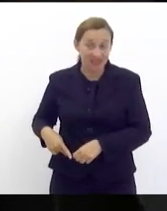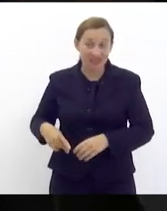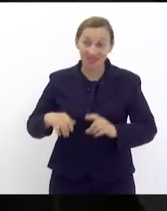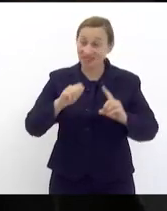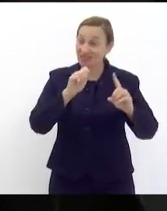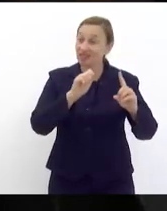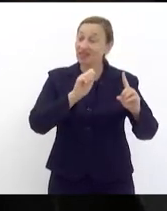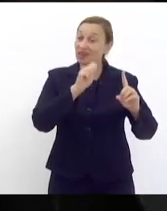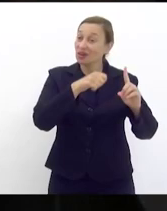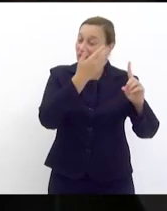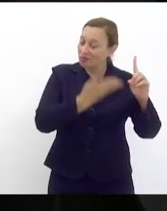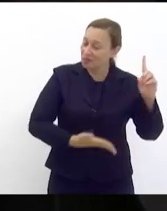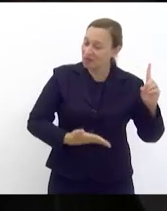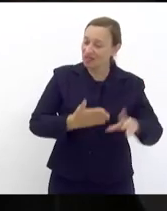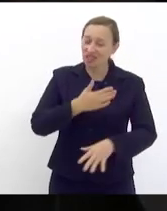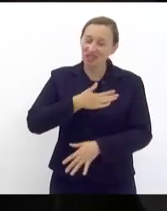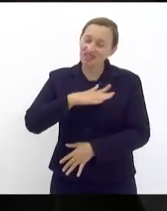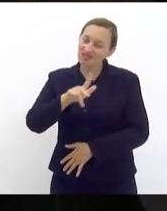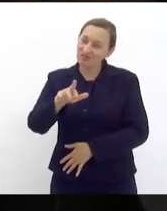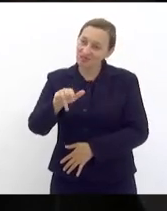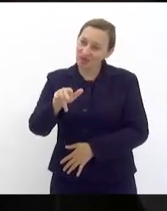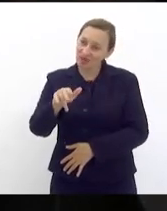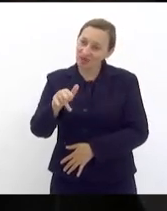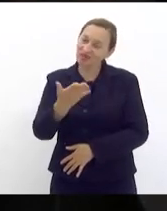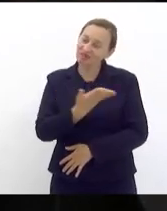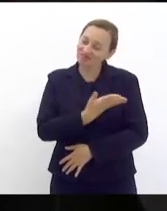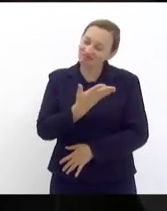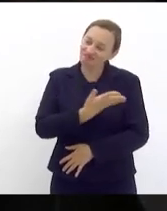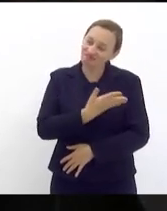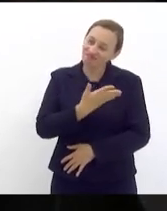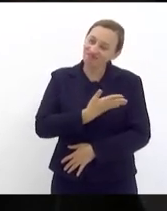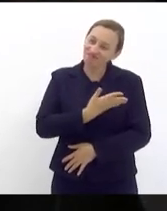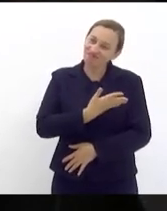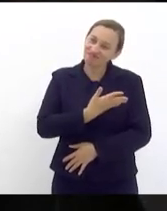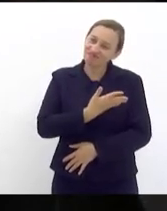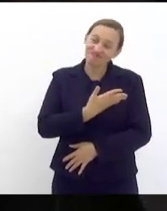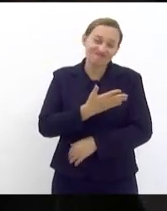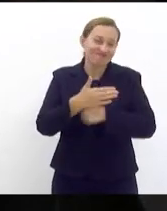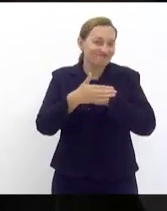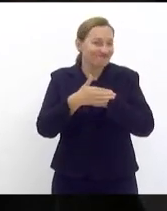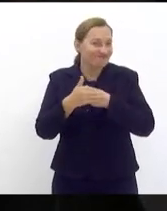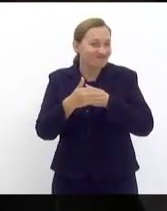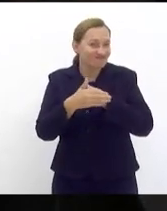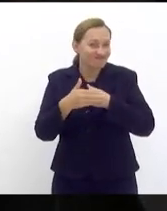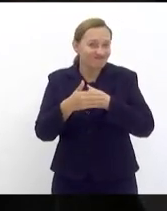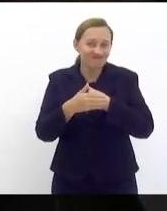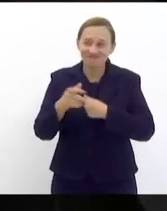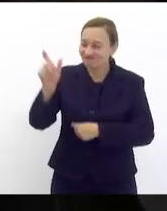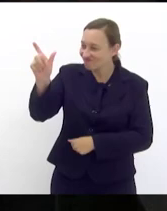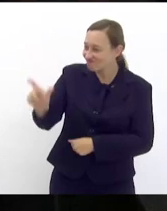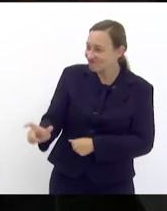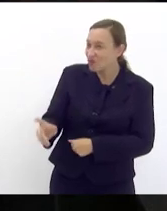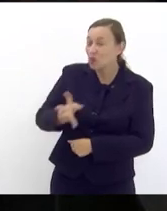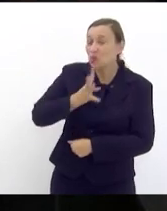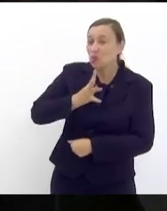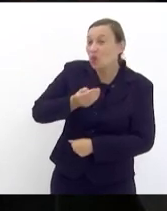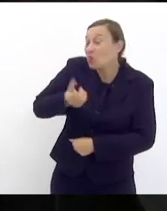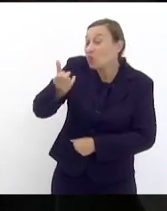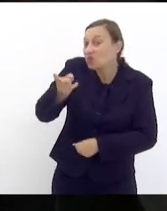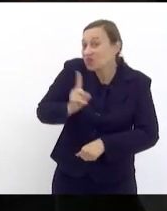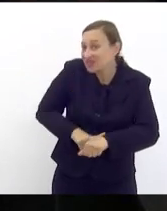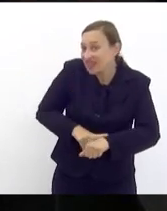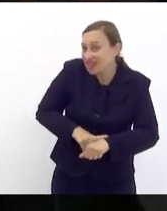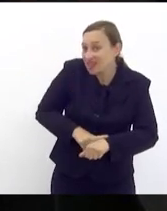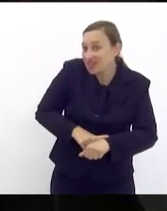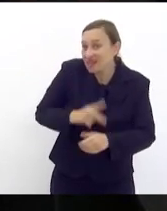meu amigo, meu irmão, quem me homenageia com muito carinho, um cara que eu conheci há pouco tempo,